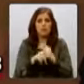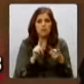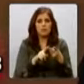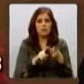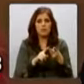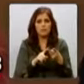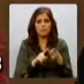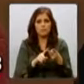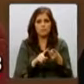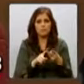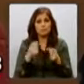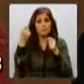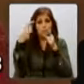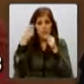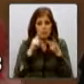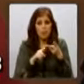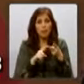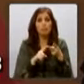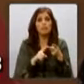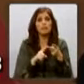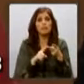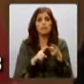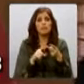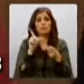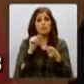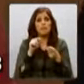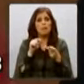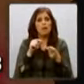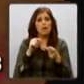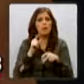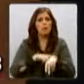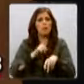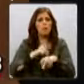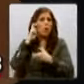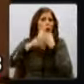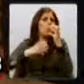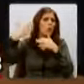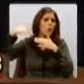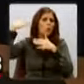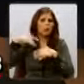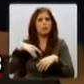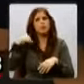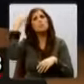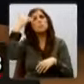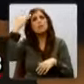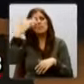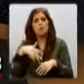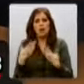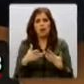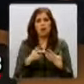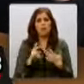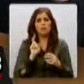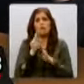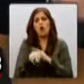em provedores de e-mail a não tem pesquisas no tempo Ok então vamos imaginar que eles estavam